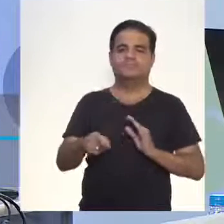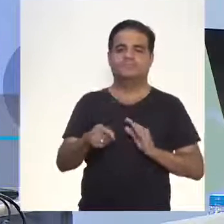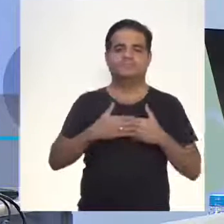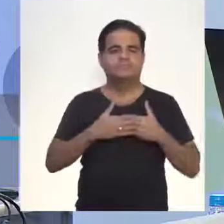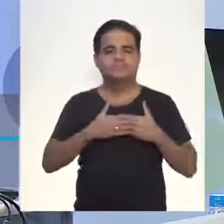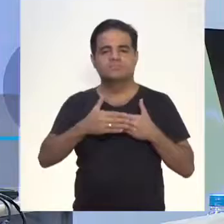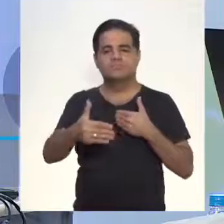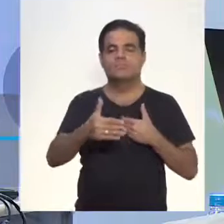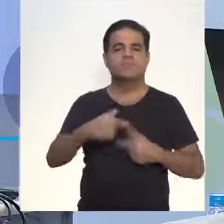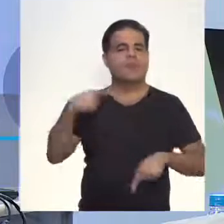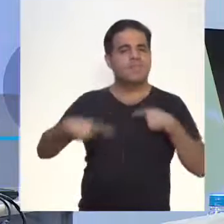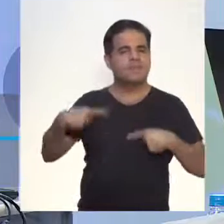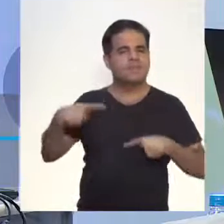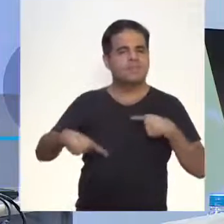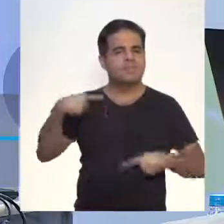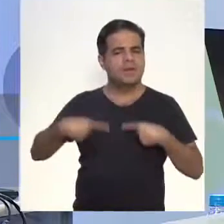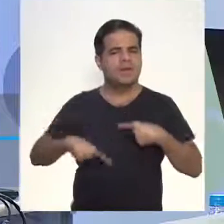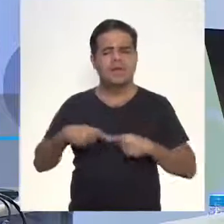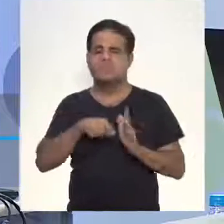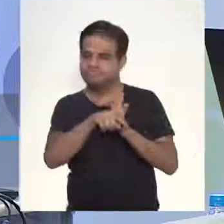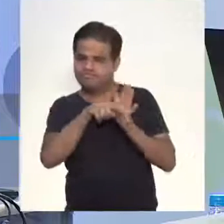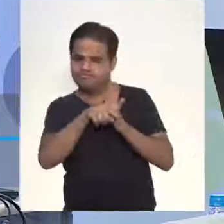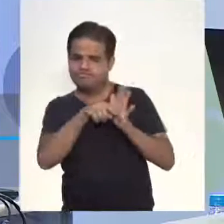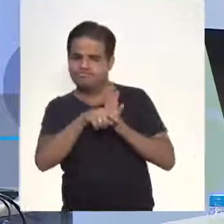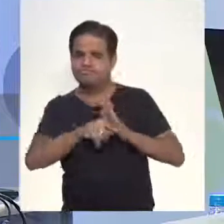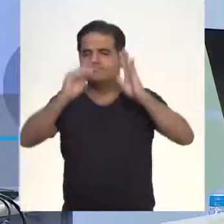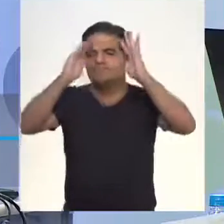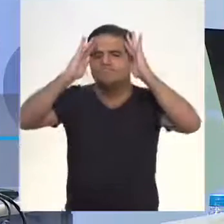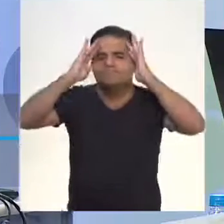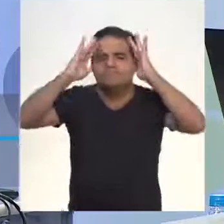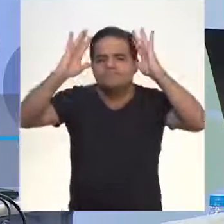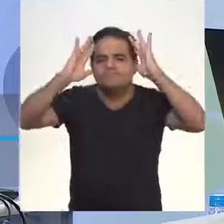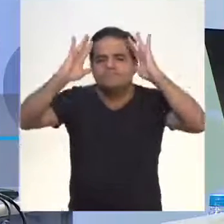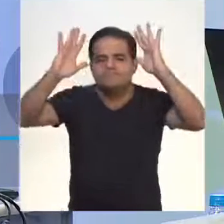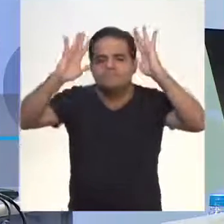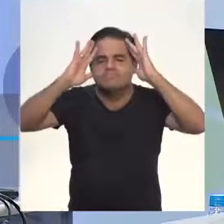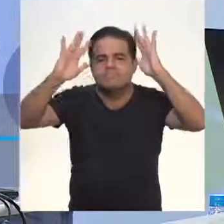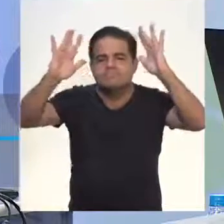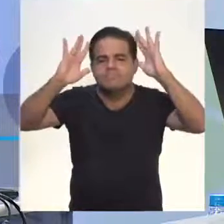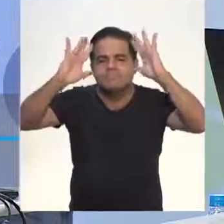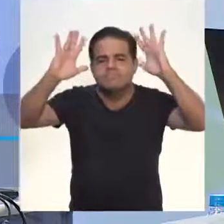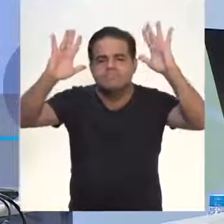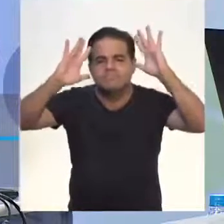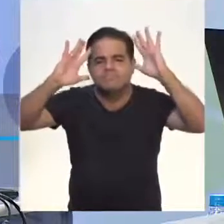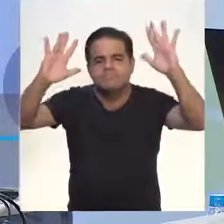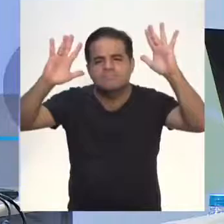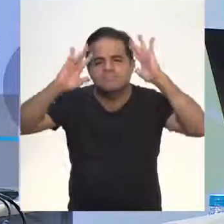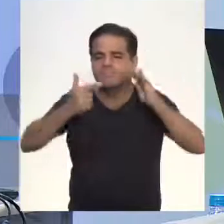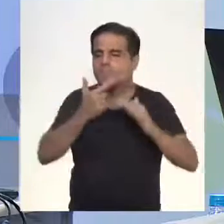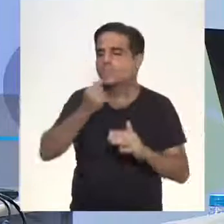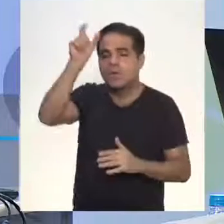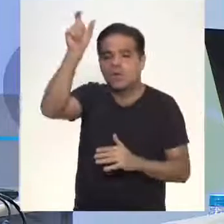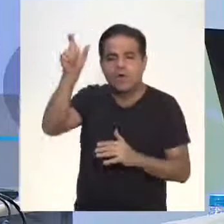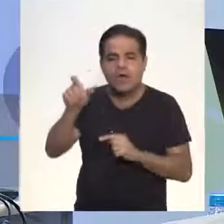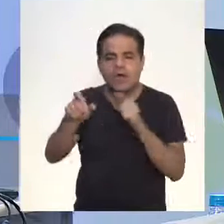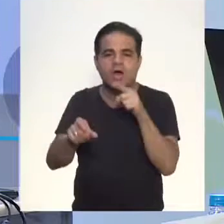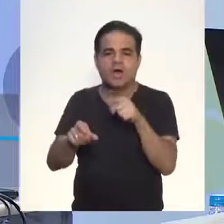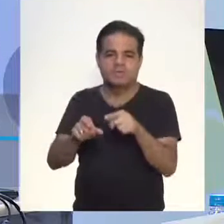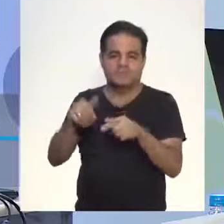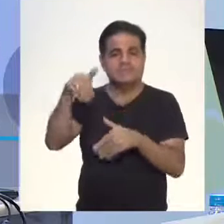como um debate, né? Uma análise, uma reflexão sobre o papel do homem, aí,